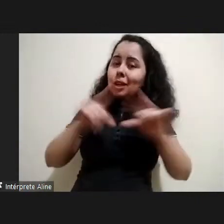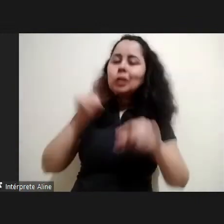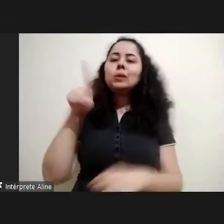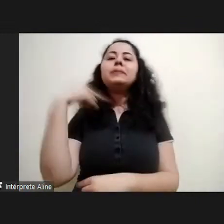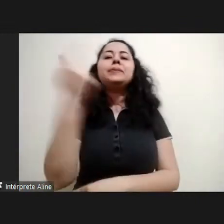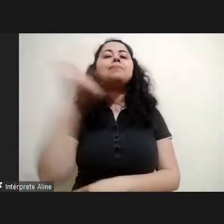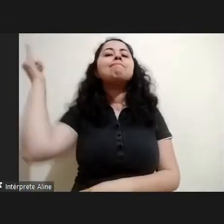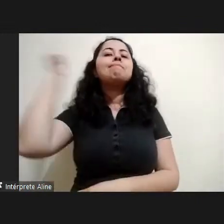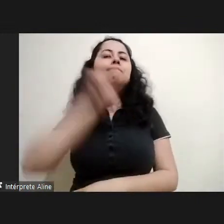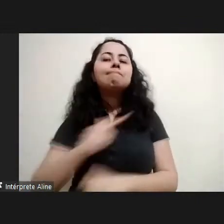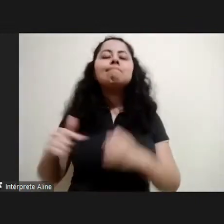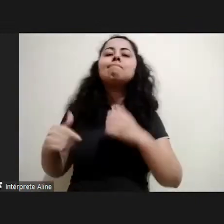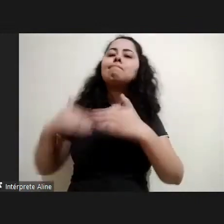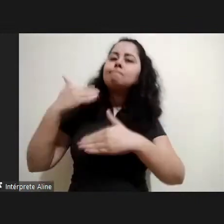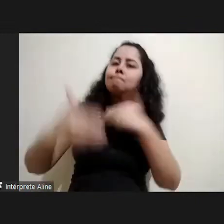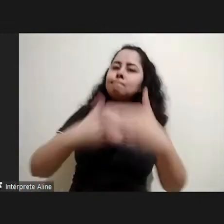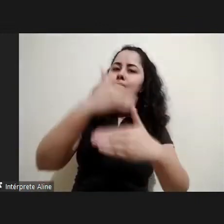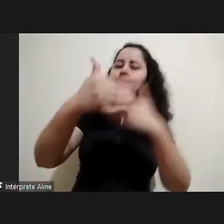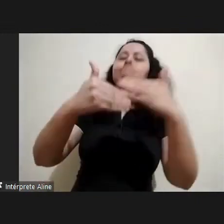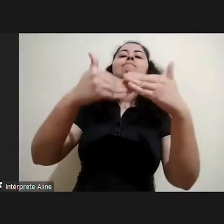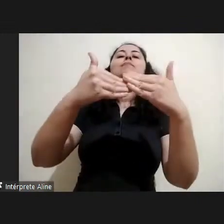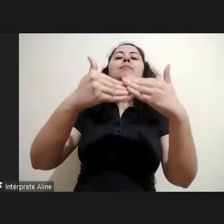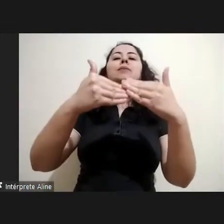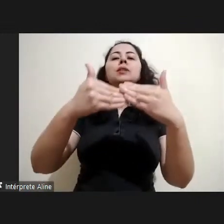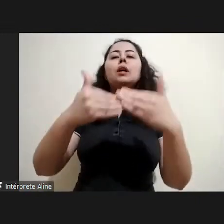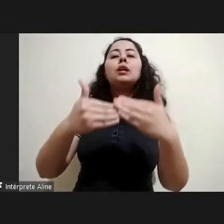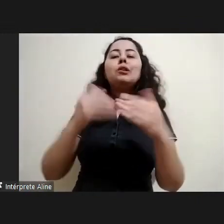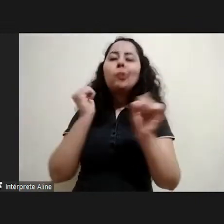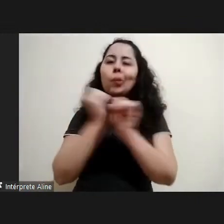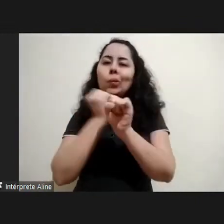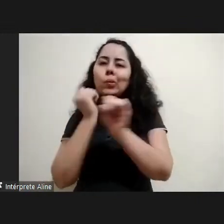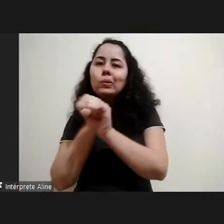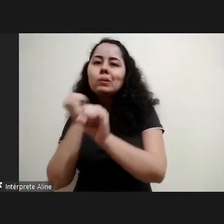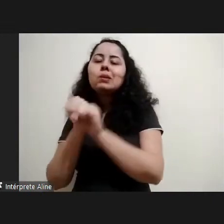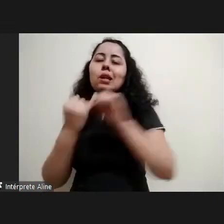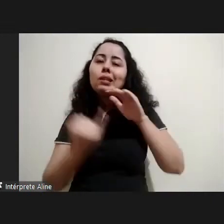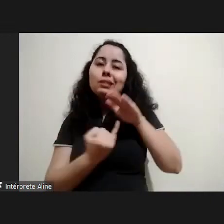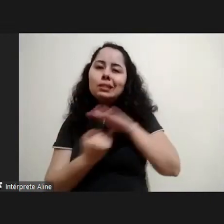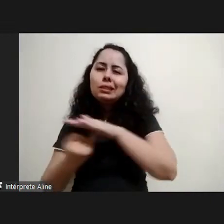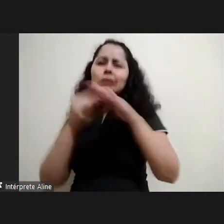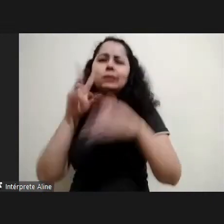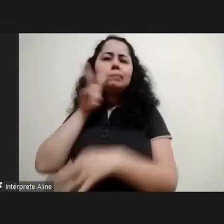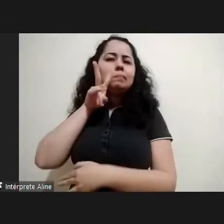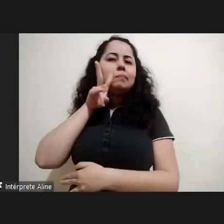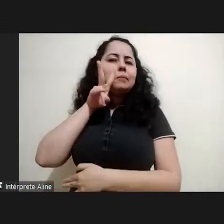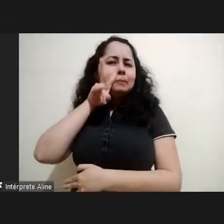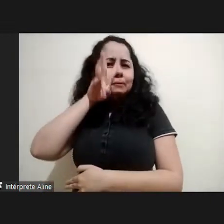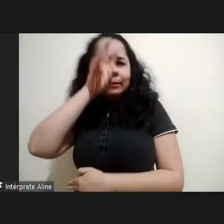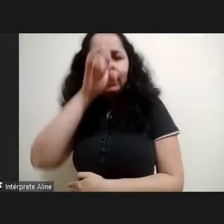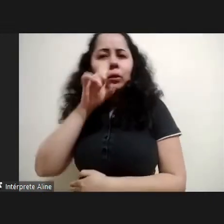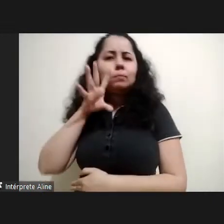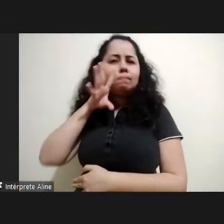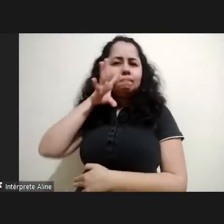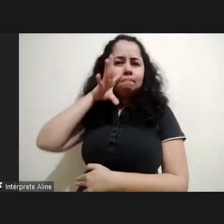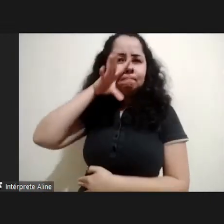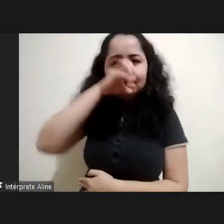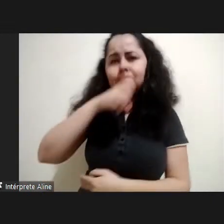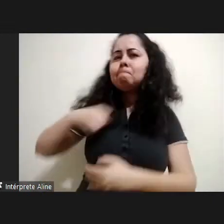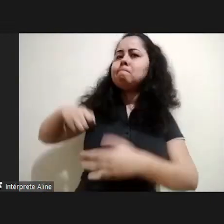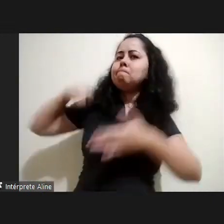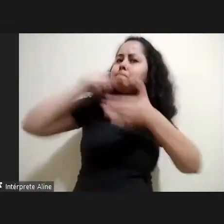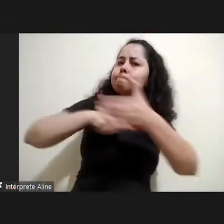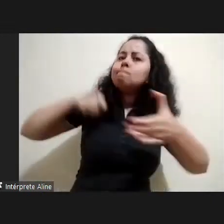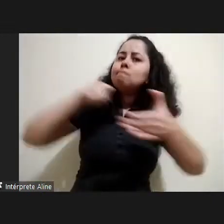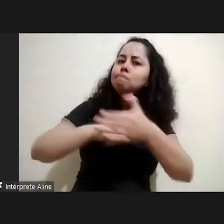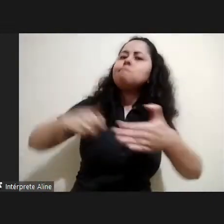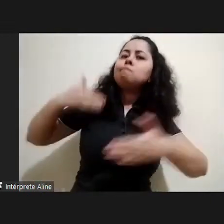construir instituições sólidas, capazes de enfrentar momentos tão difíceis